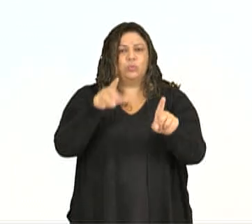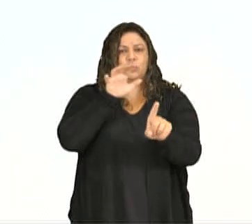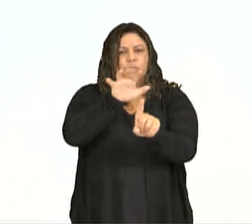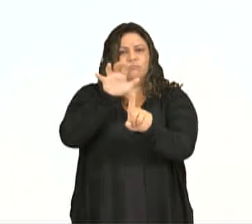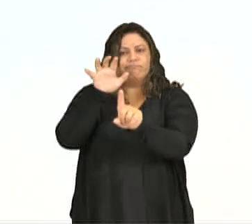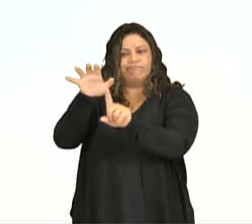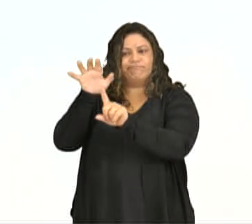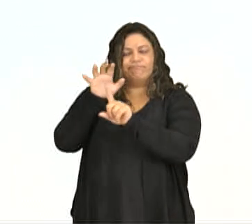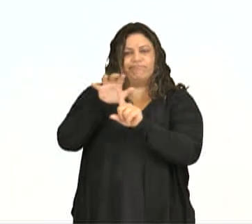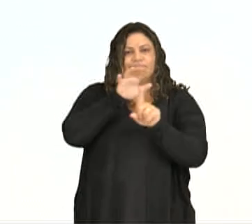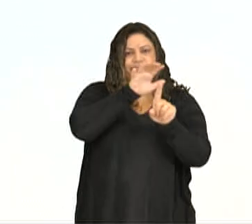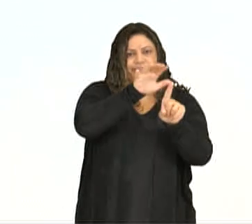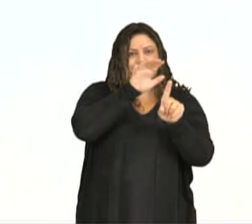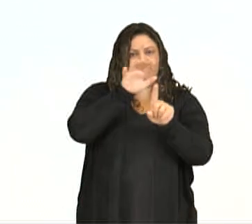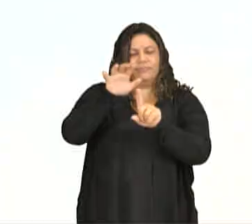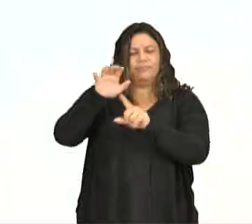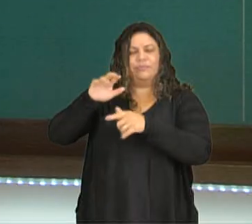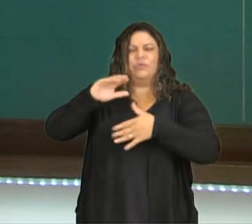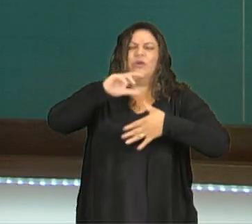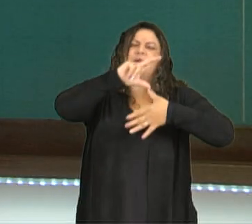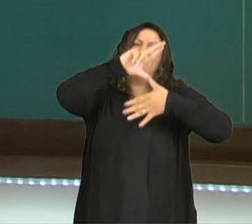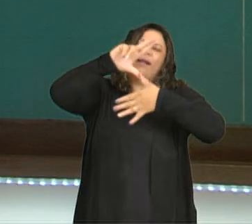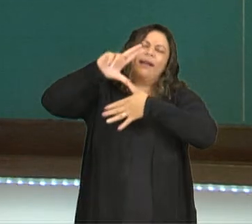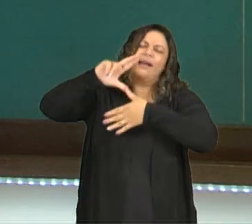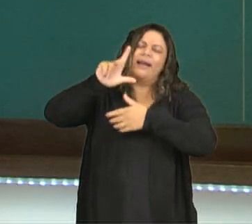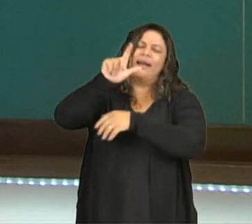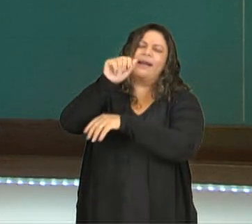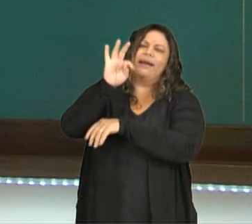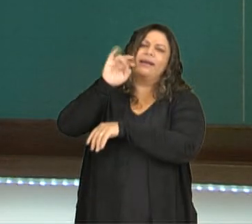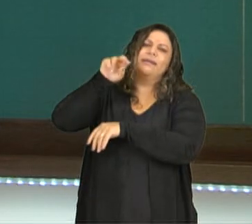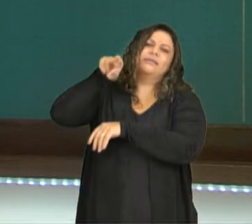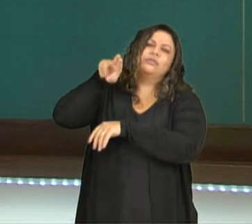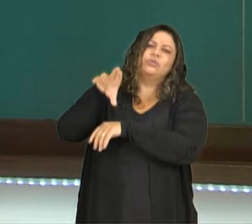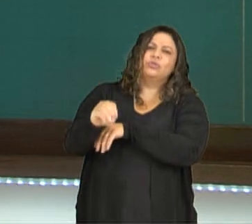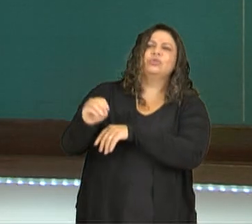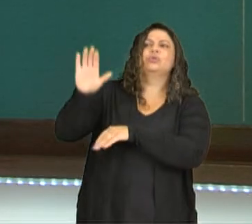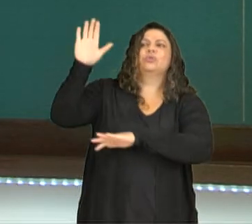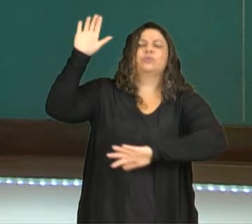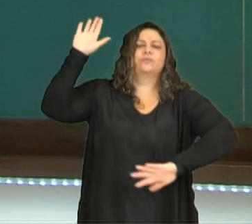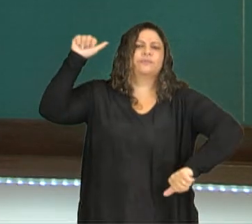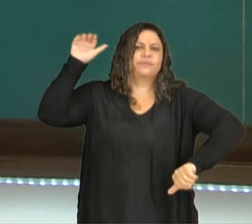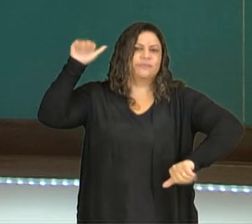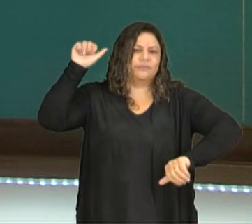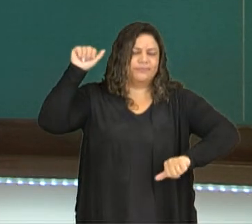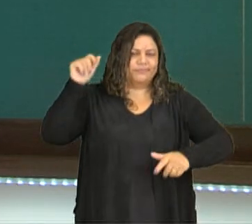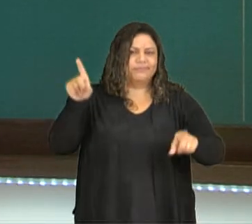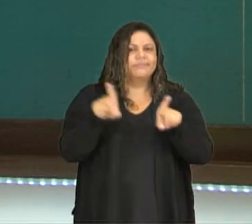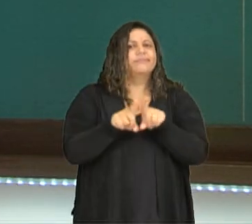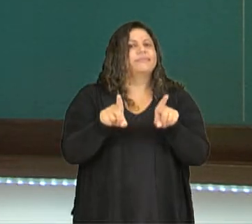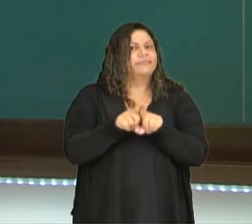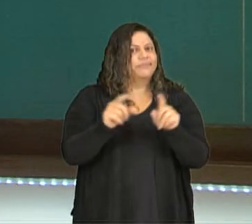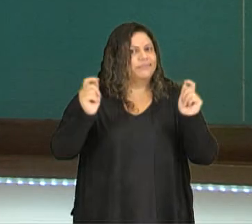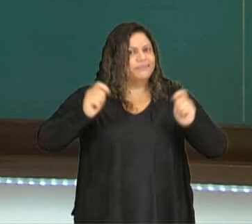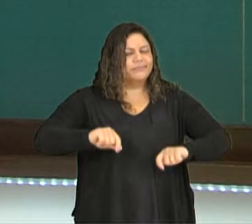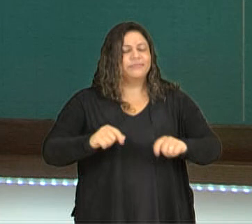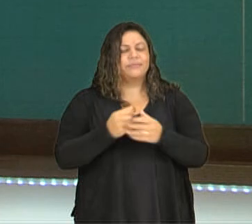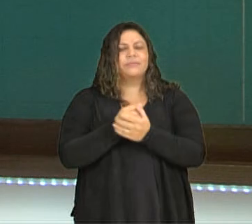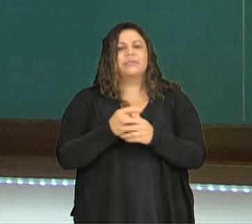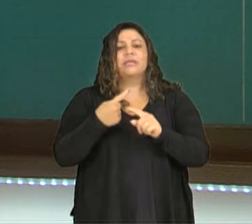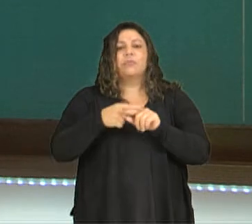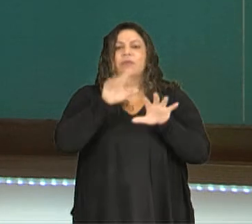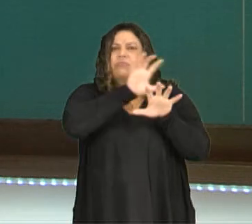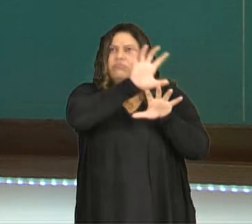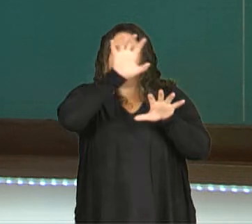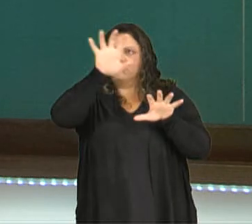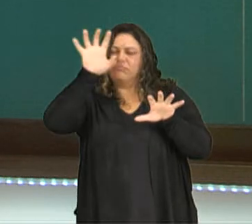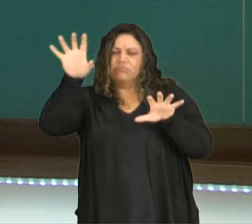sons latinos e espanhóis. Acontece aquilo que a gente conversa. Quando ela chega em determinadas regiões, a dança